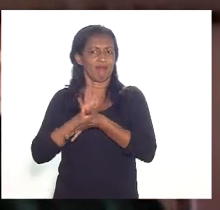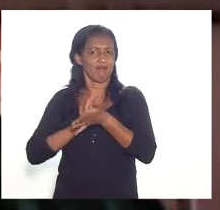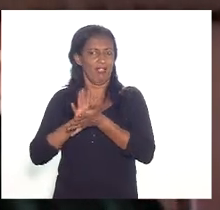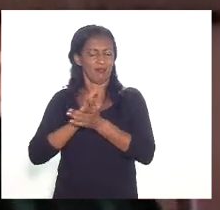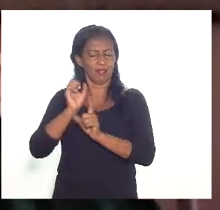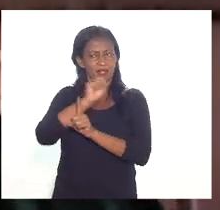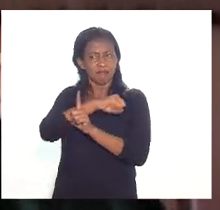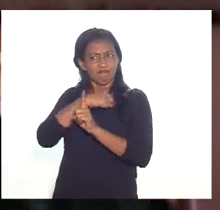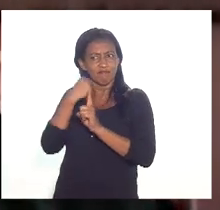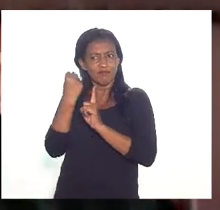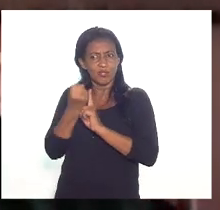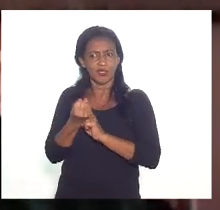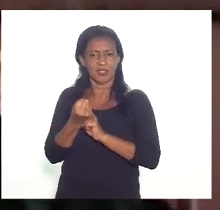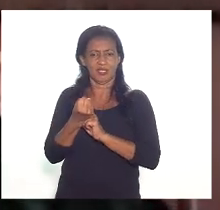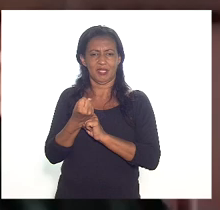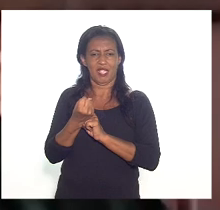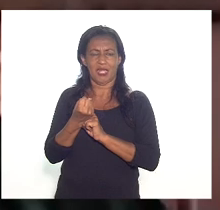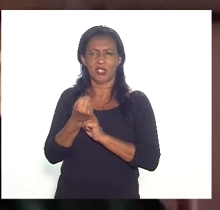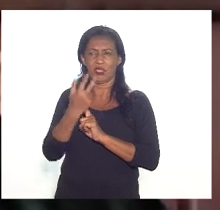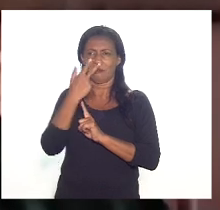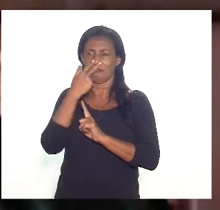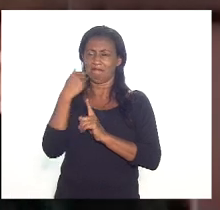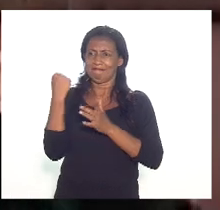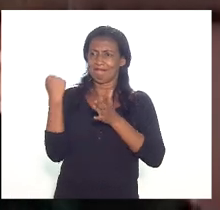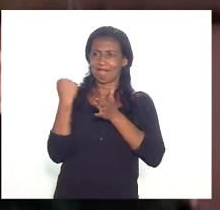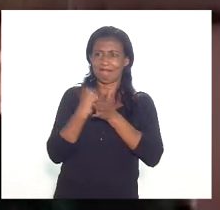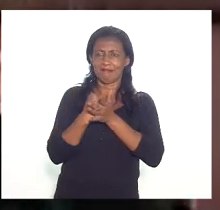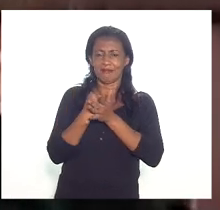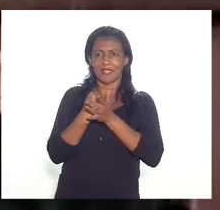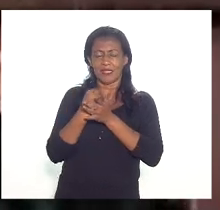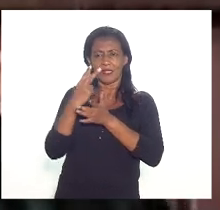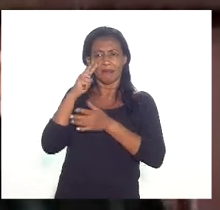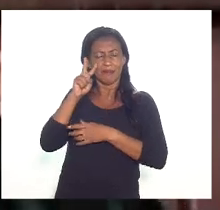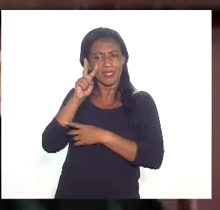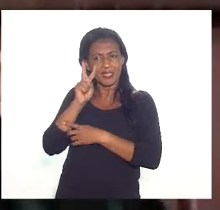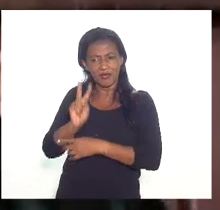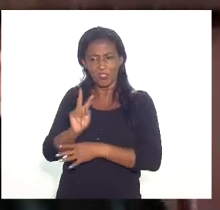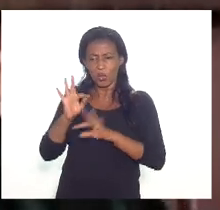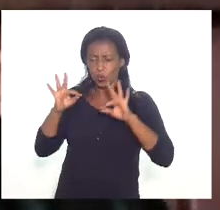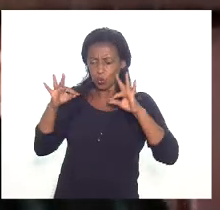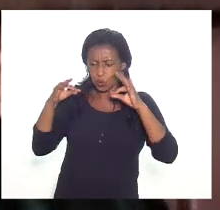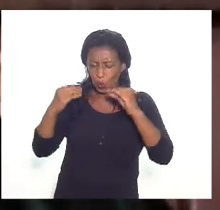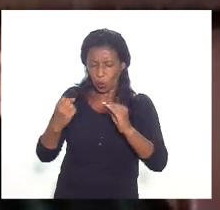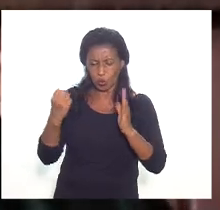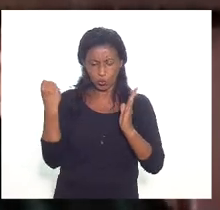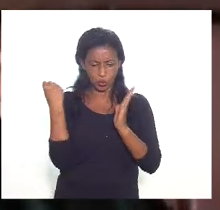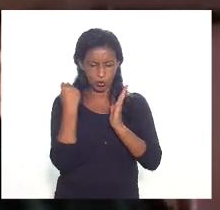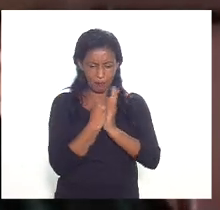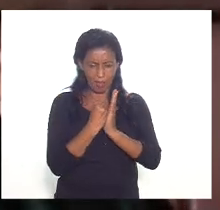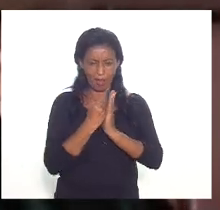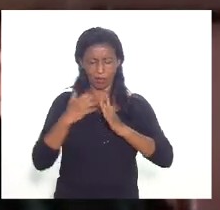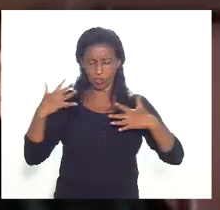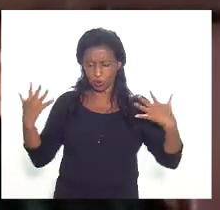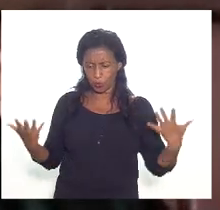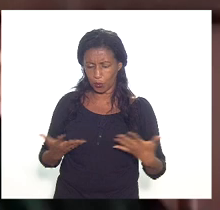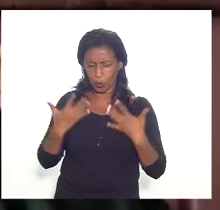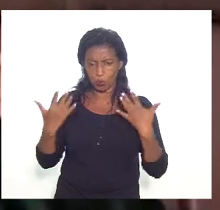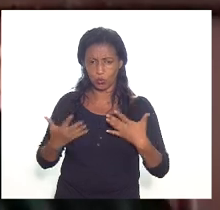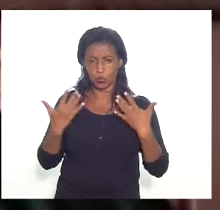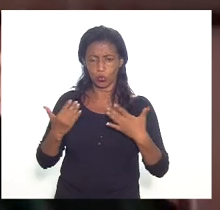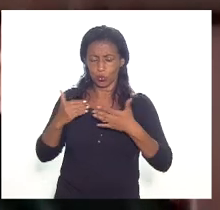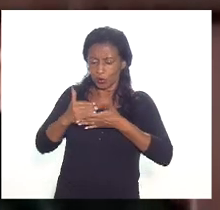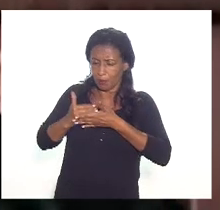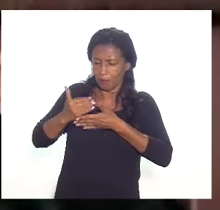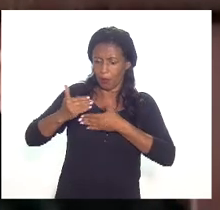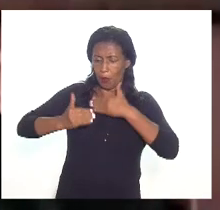sociedade é colocada em xeque para que revise todos os marcos legais que nós produzimos a partir